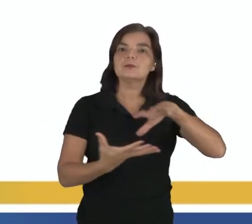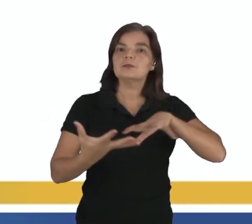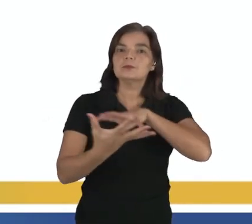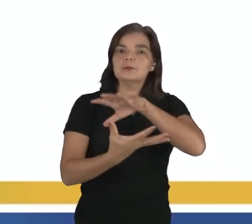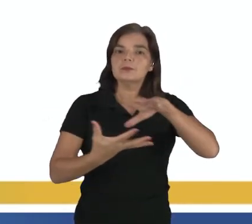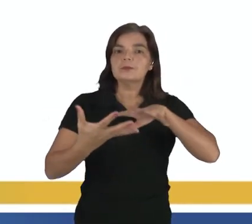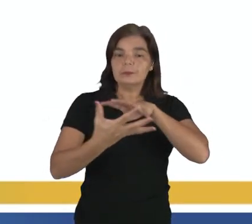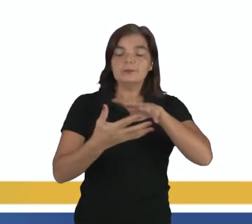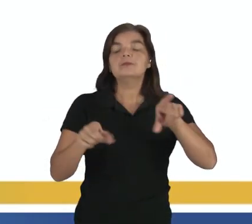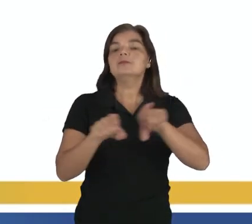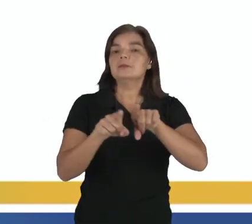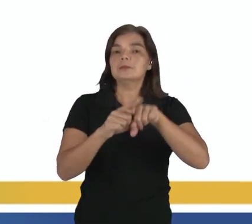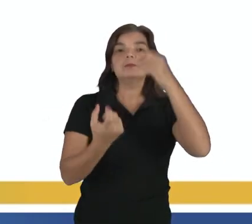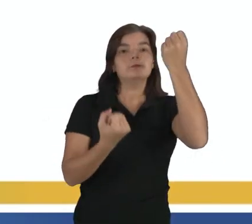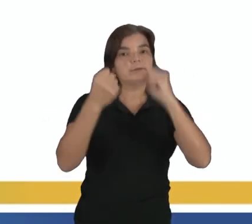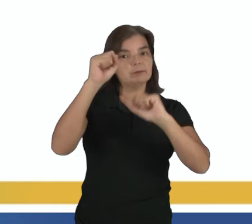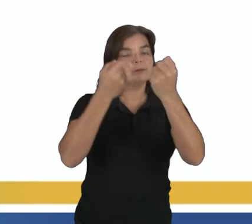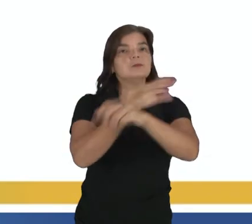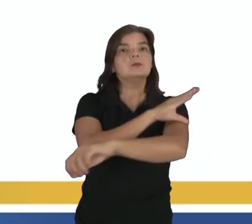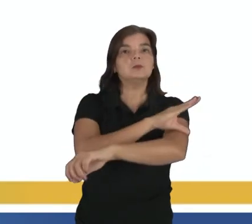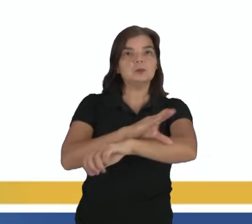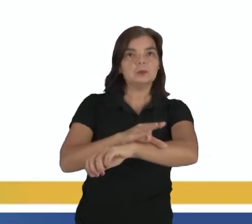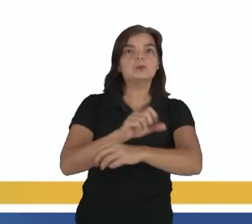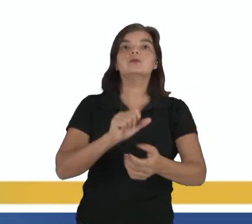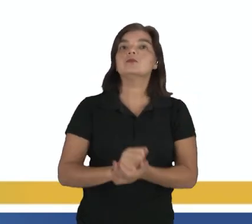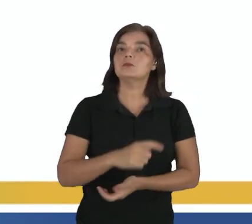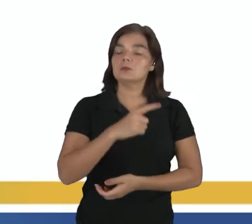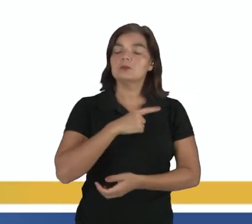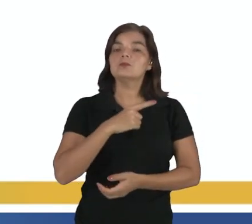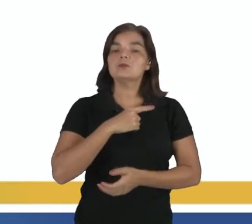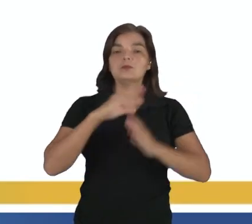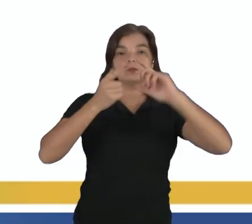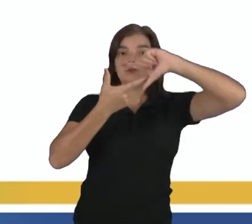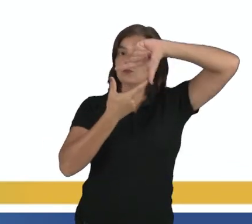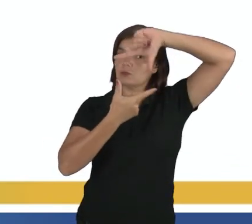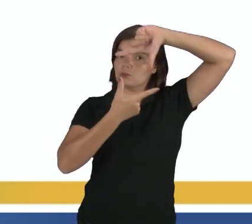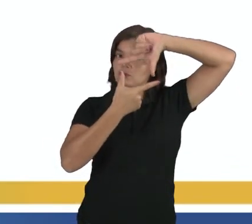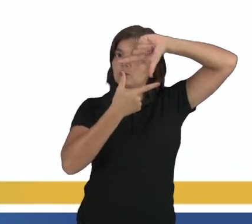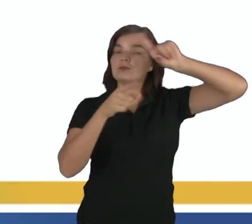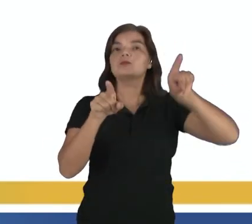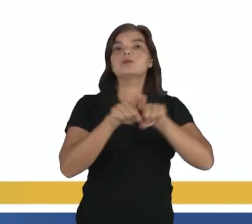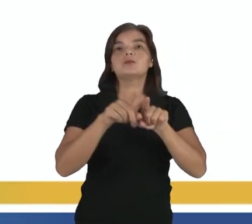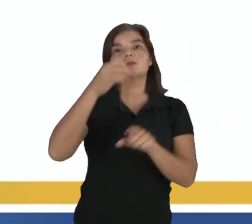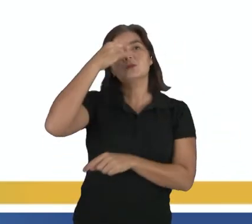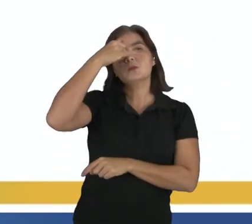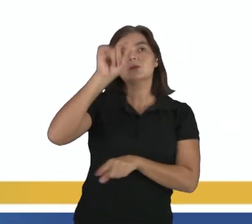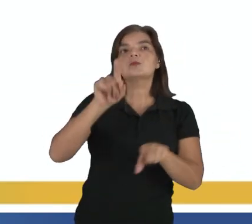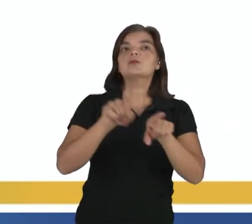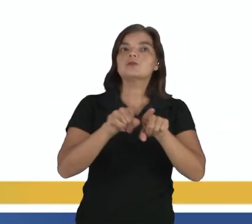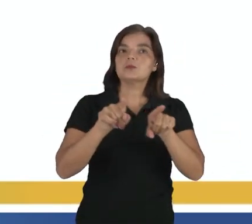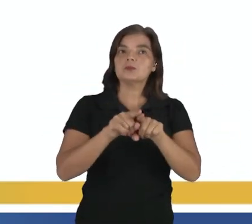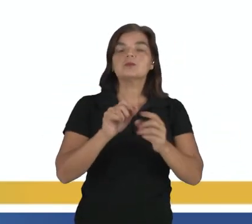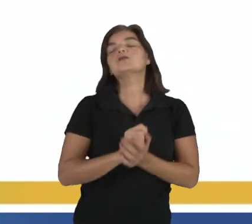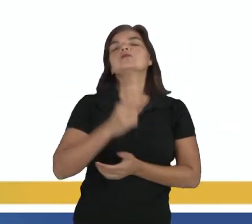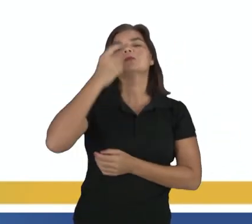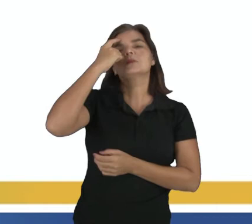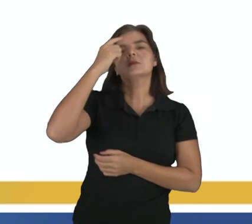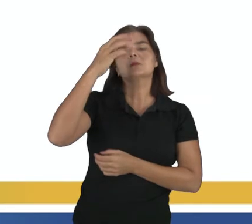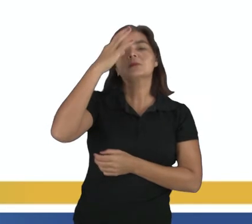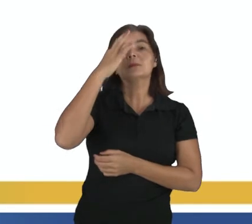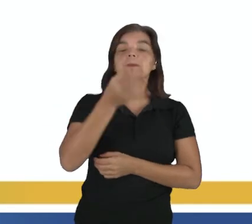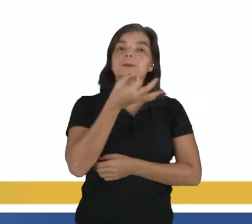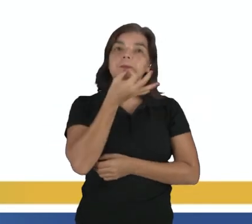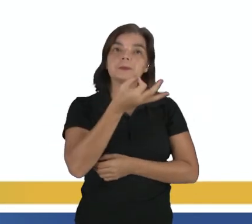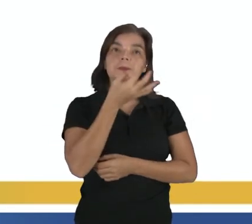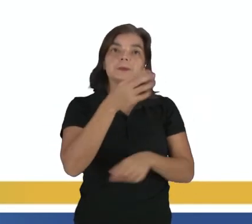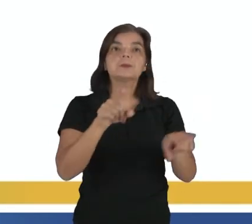indústria cultural, ela assume um caráter alienante. evitando que se desenvolva o